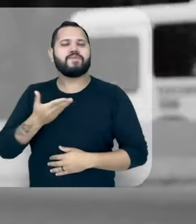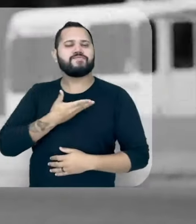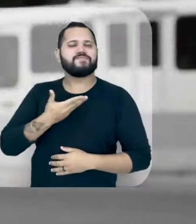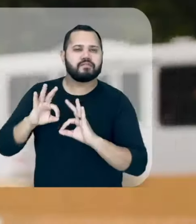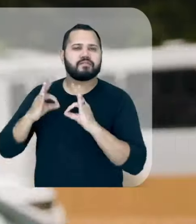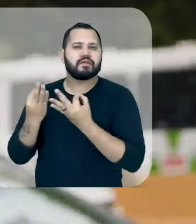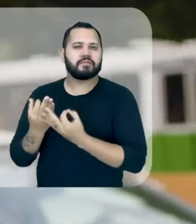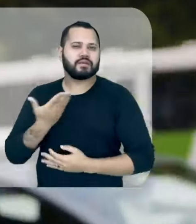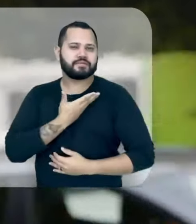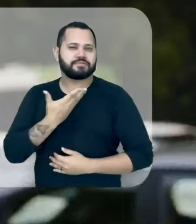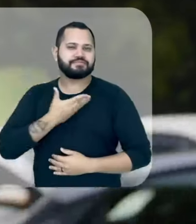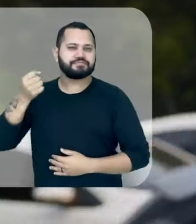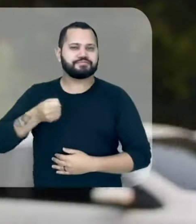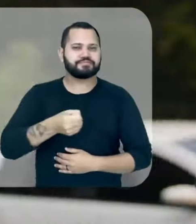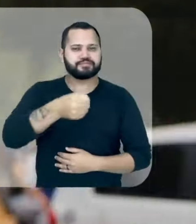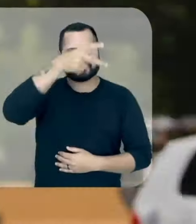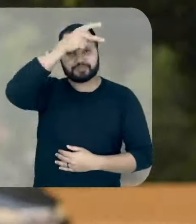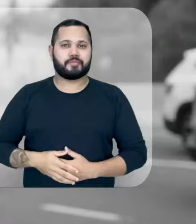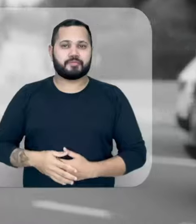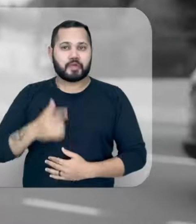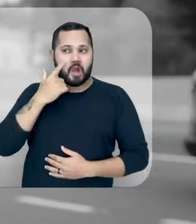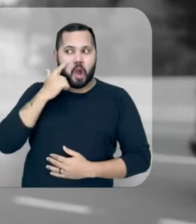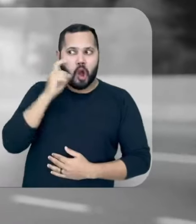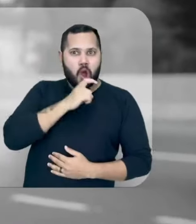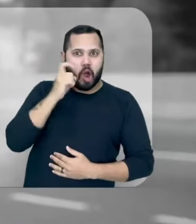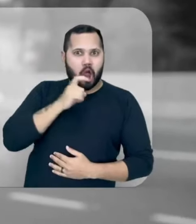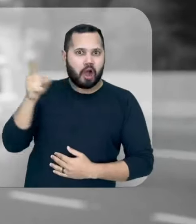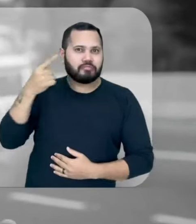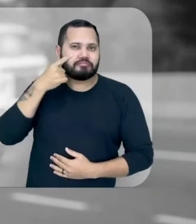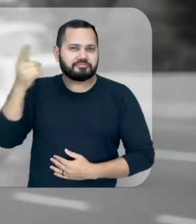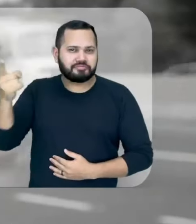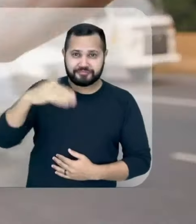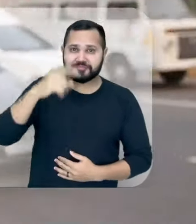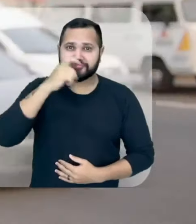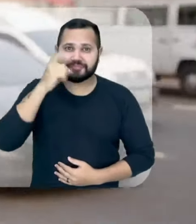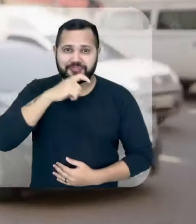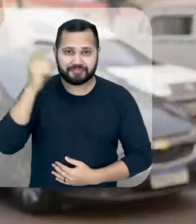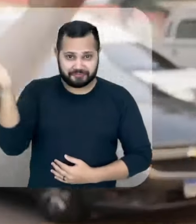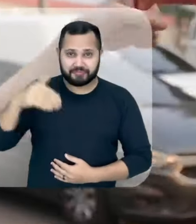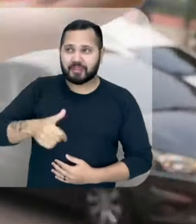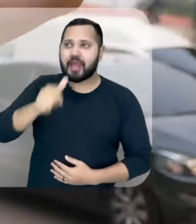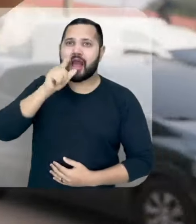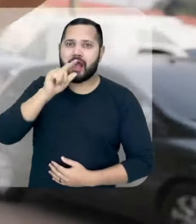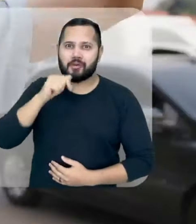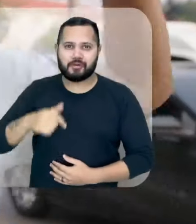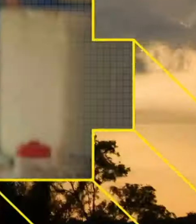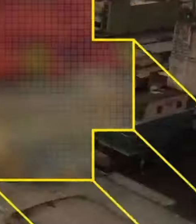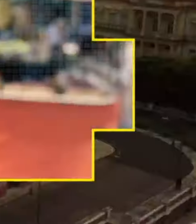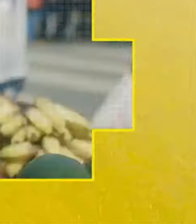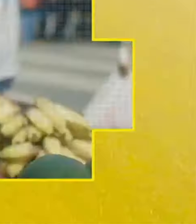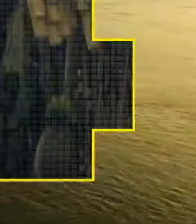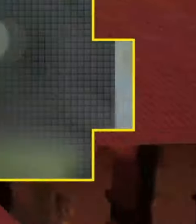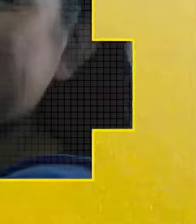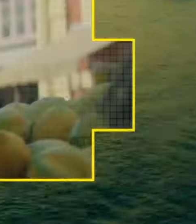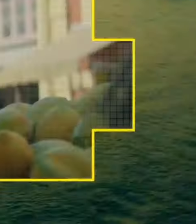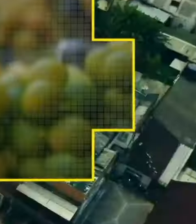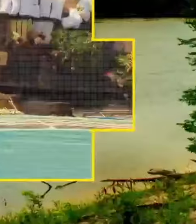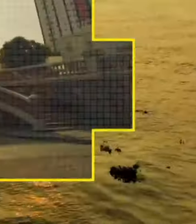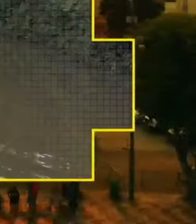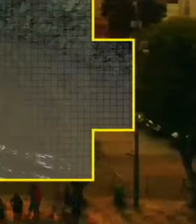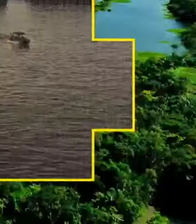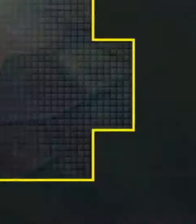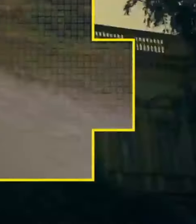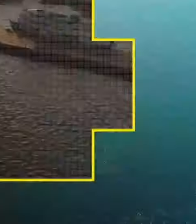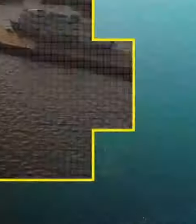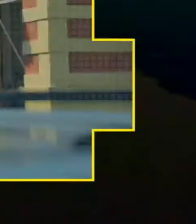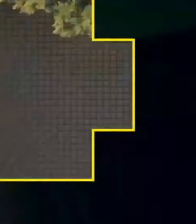e parentes nomeados na Prefeitura de Manaus. Agora lá vem o mentiroso, presta atenção. Vem cá, mentiroso, beba água!